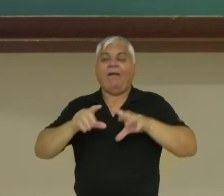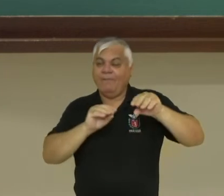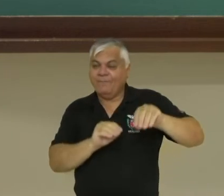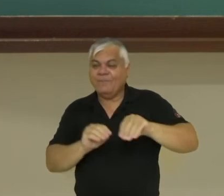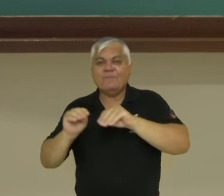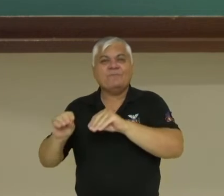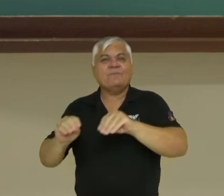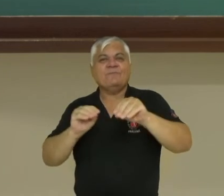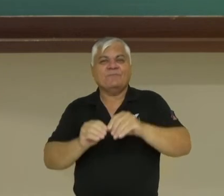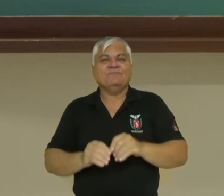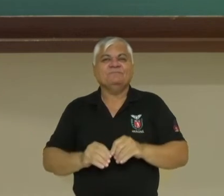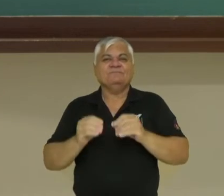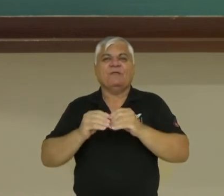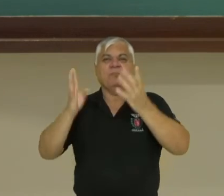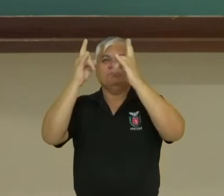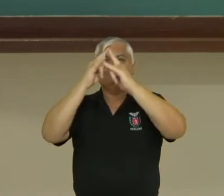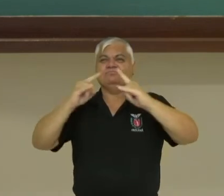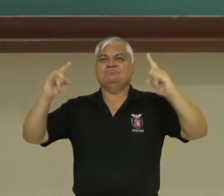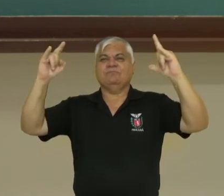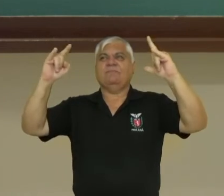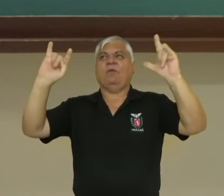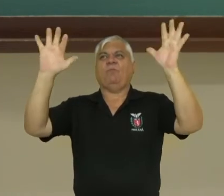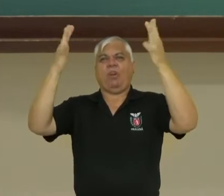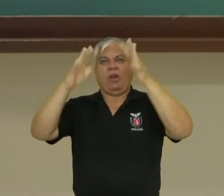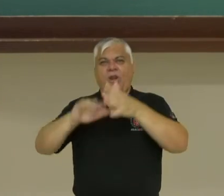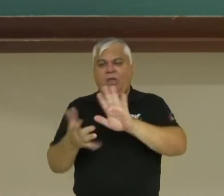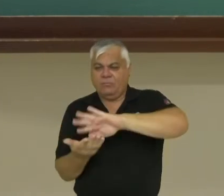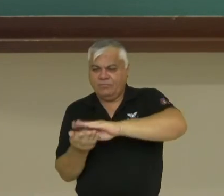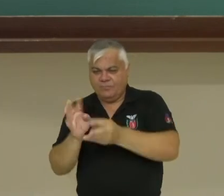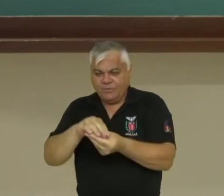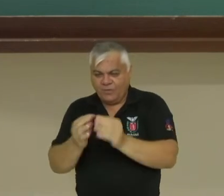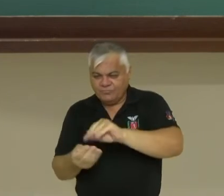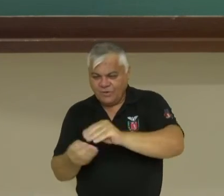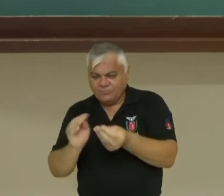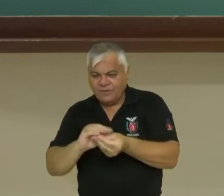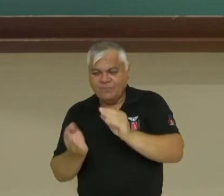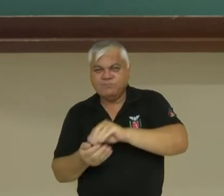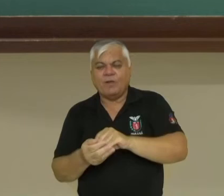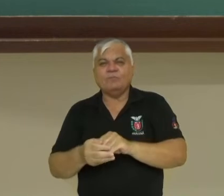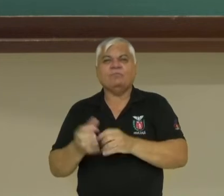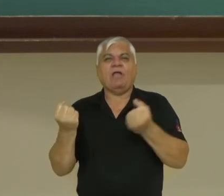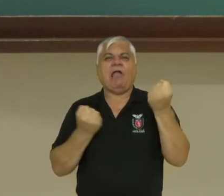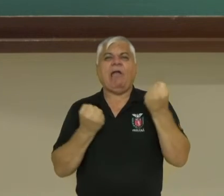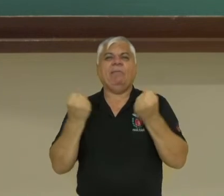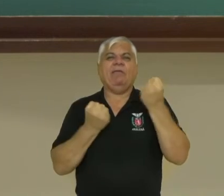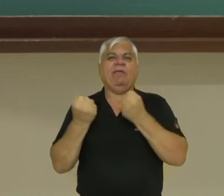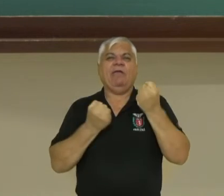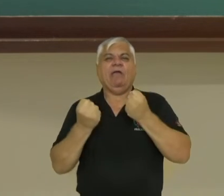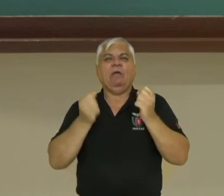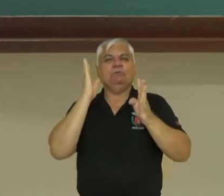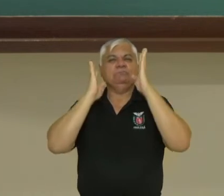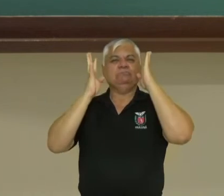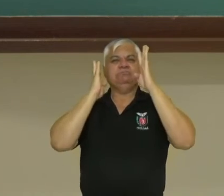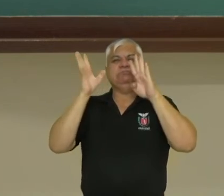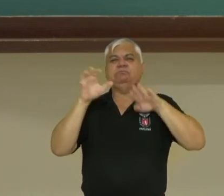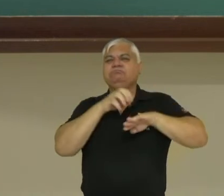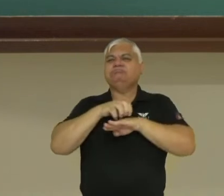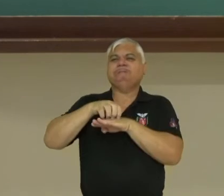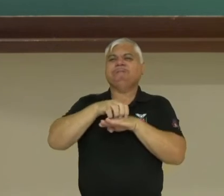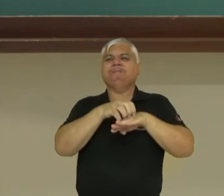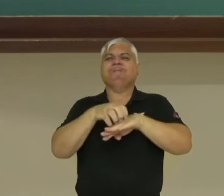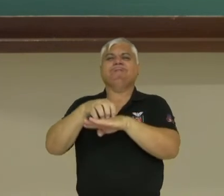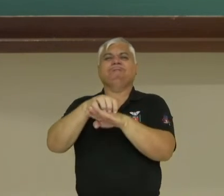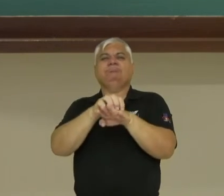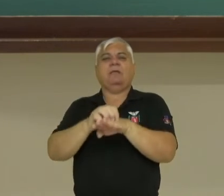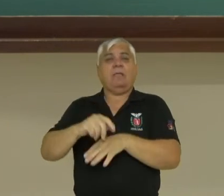é desmontável, né? Que é fácil de carregar para um lugar para o outro e vai conseguir com isso atingir muitos públicos diferentes,